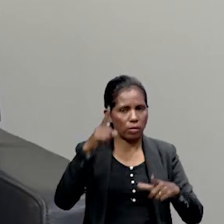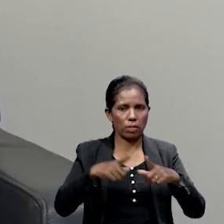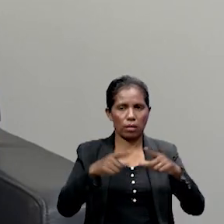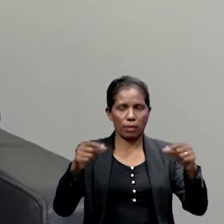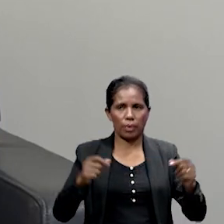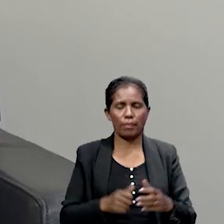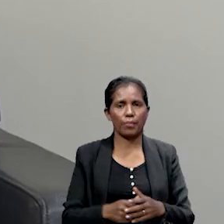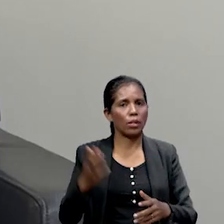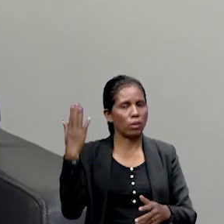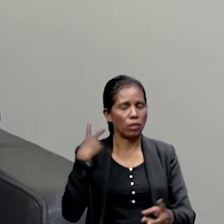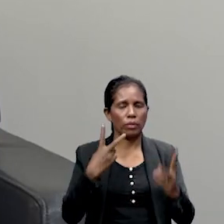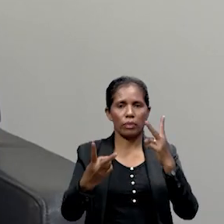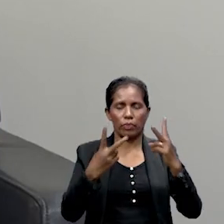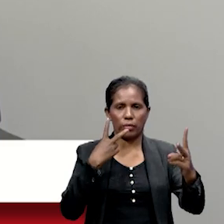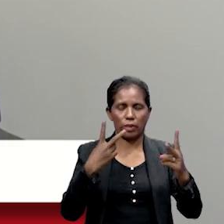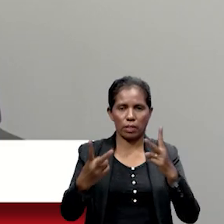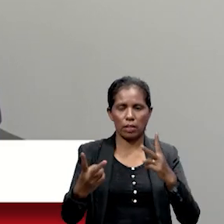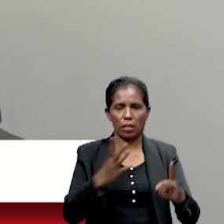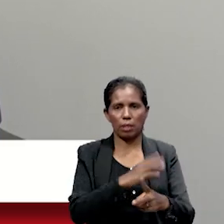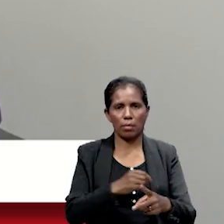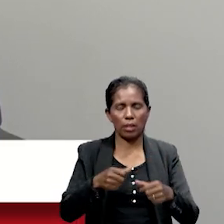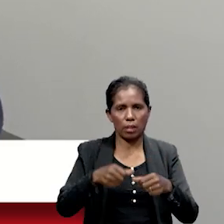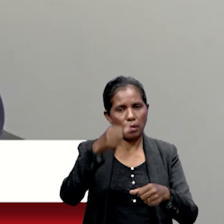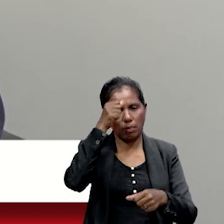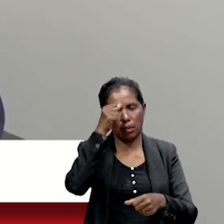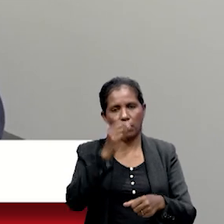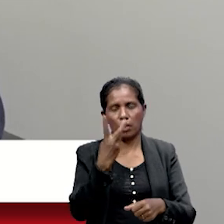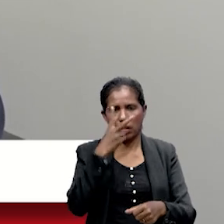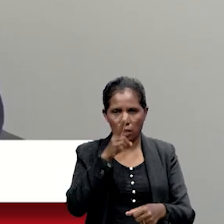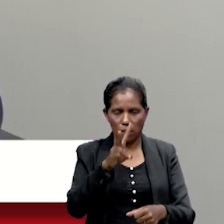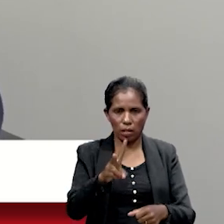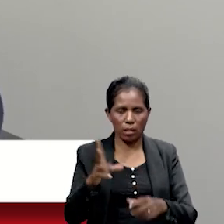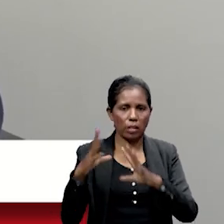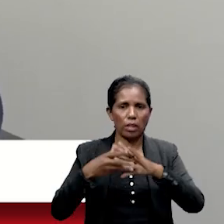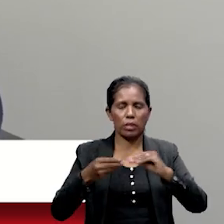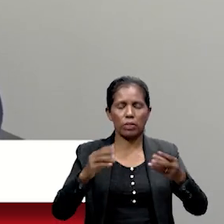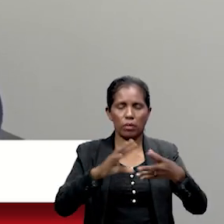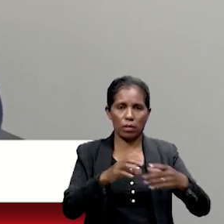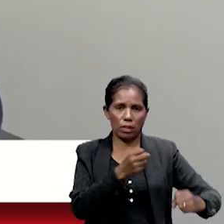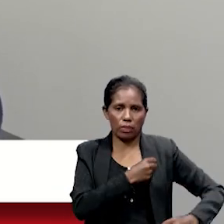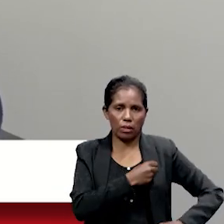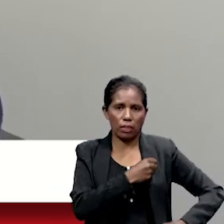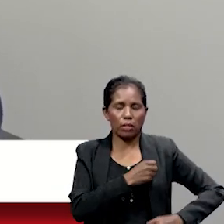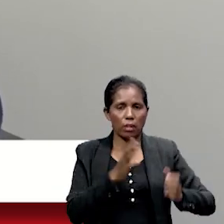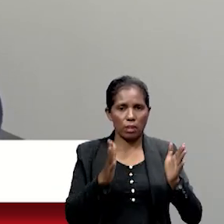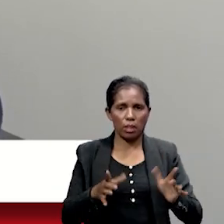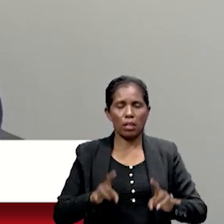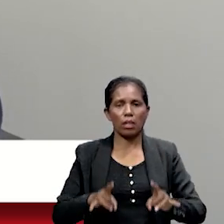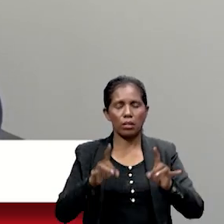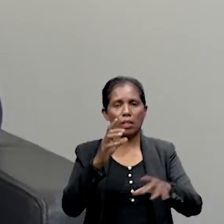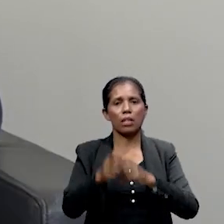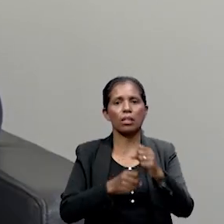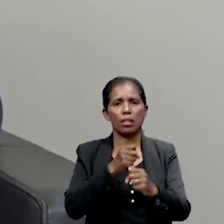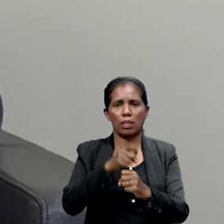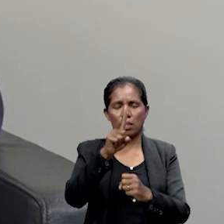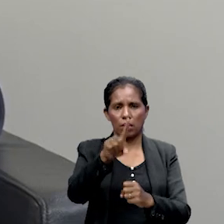visita ba memorial ba militar australiano sira ke tina atu sira ni